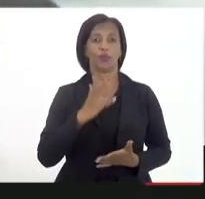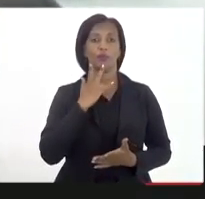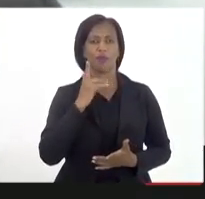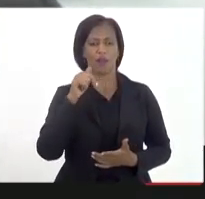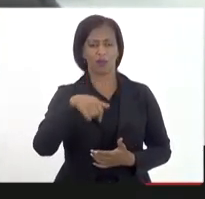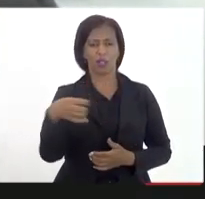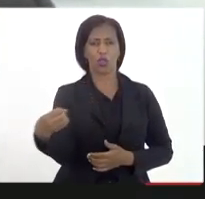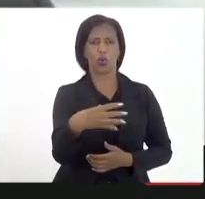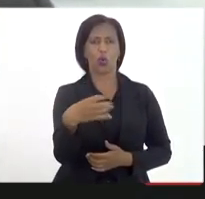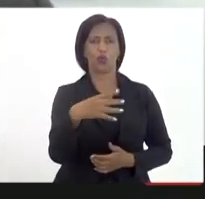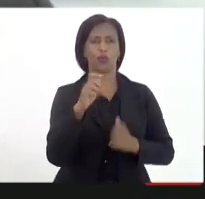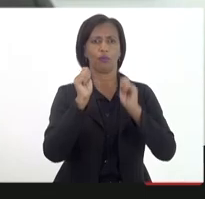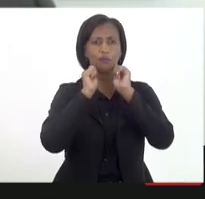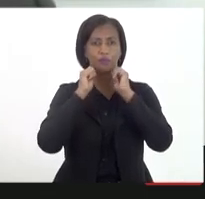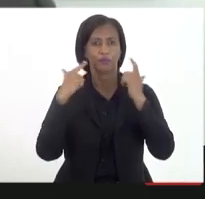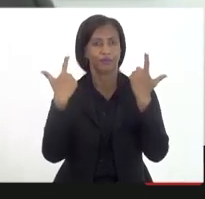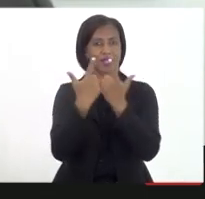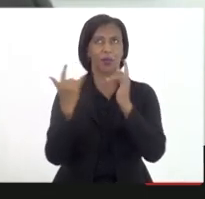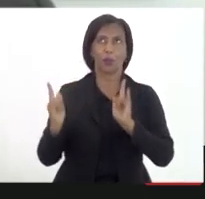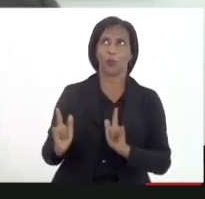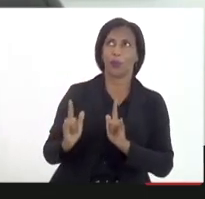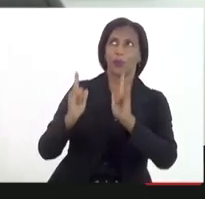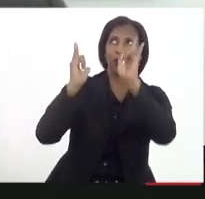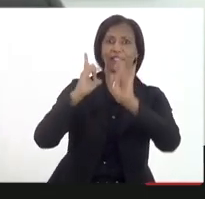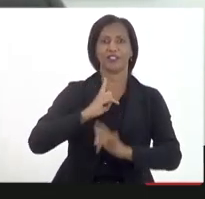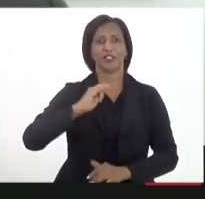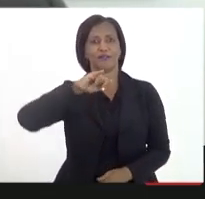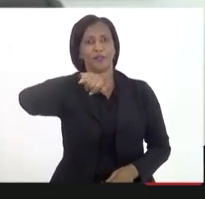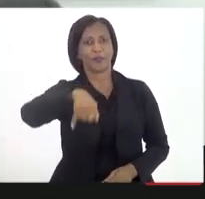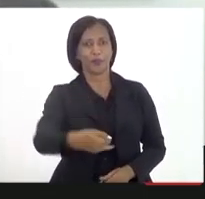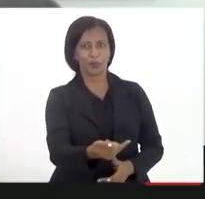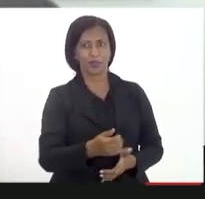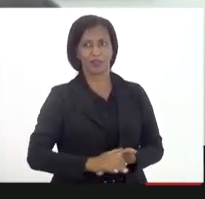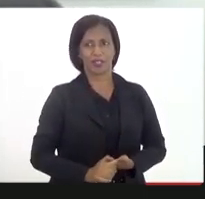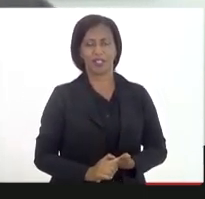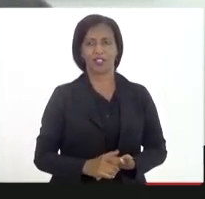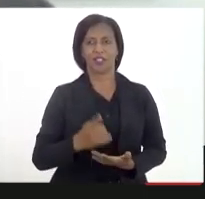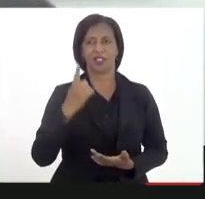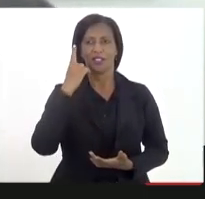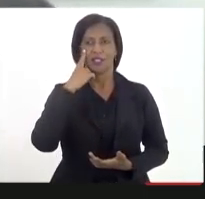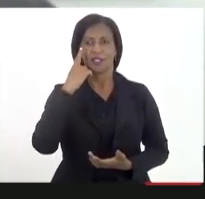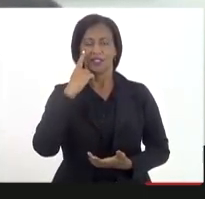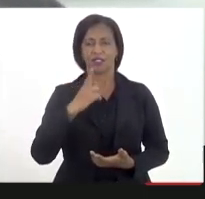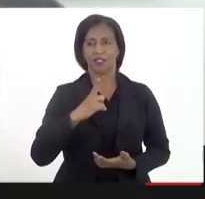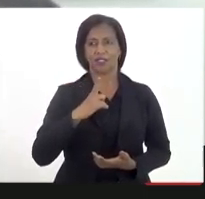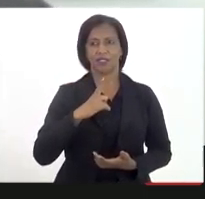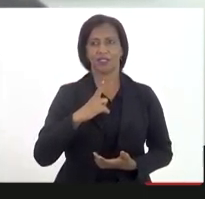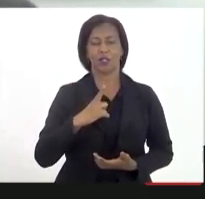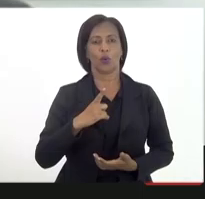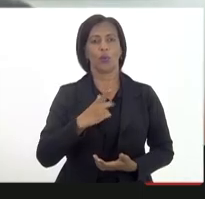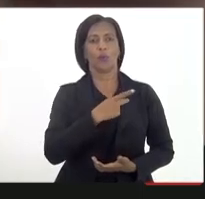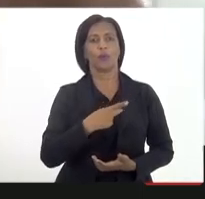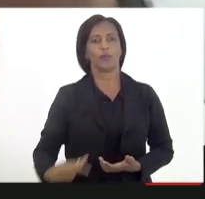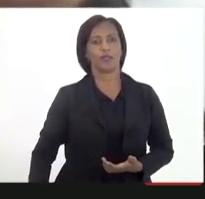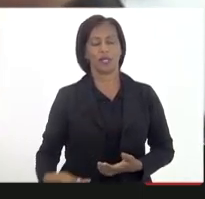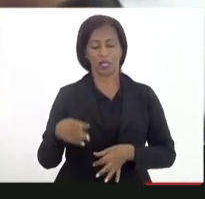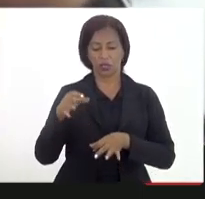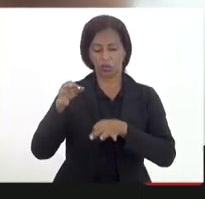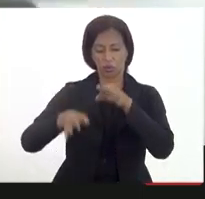instalação aqui durou plenário da Assembleia Legislativa tive oportunidade de dialogar brevemente com o presidente do Tribunal de Justiça